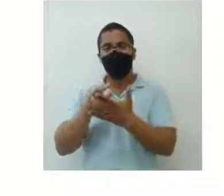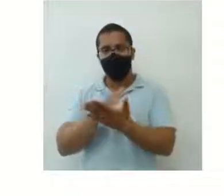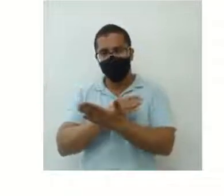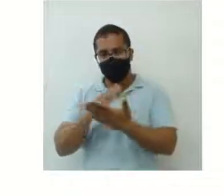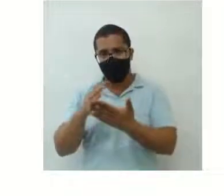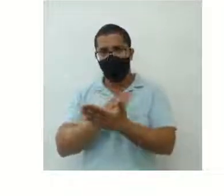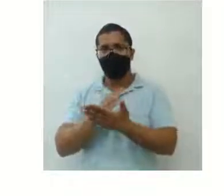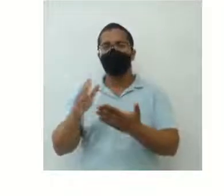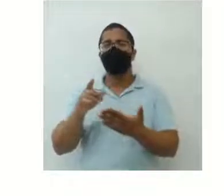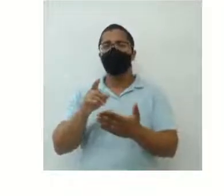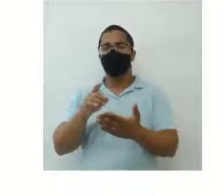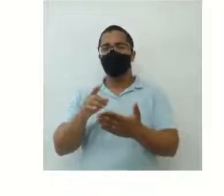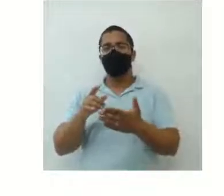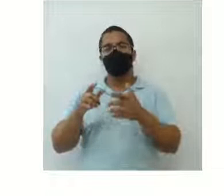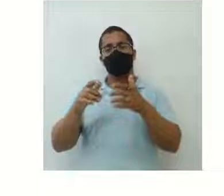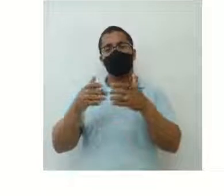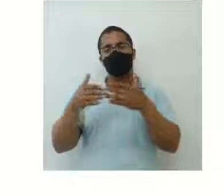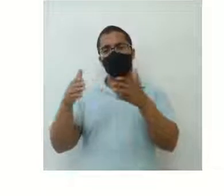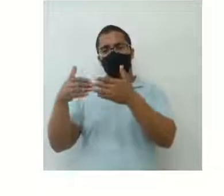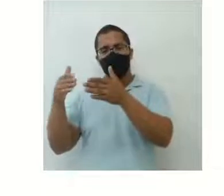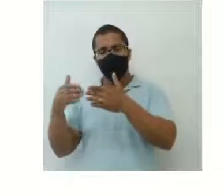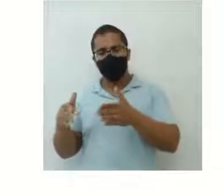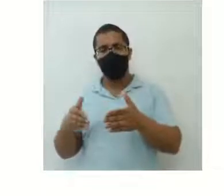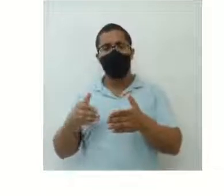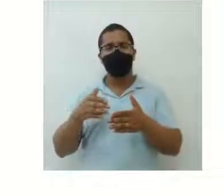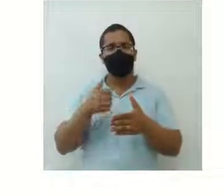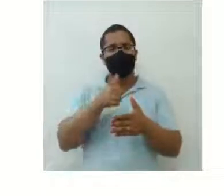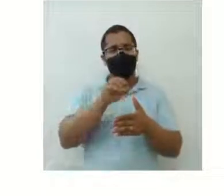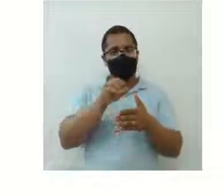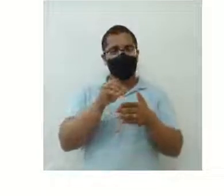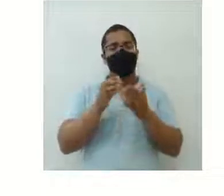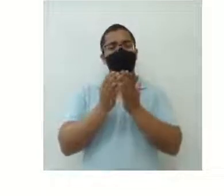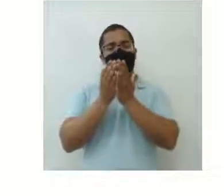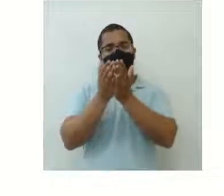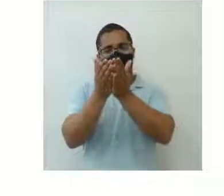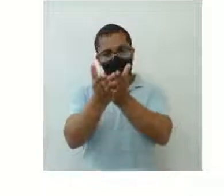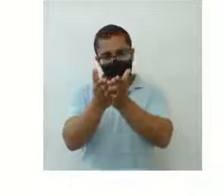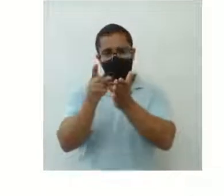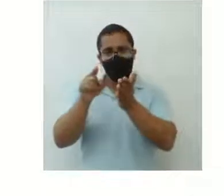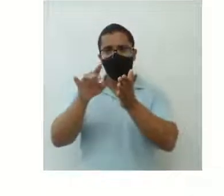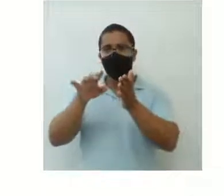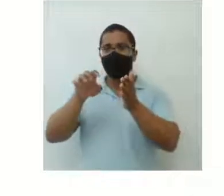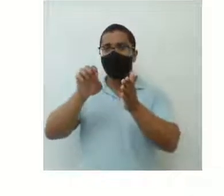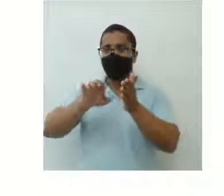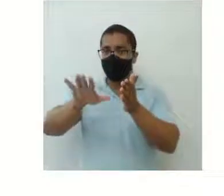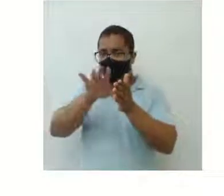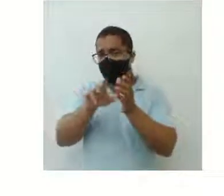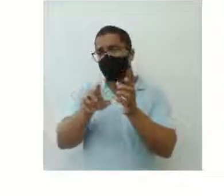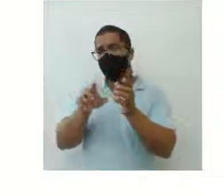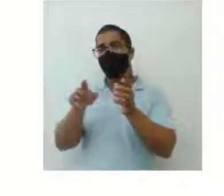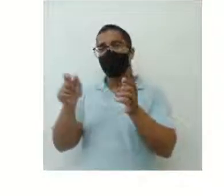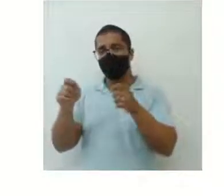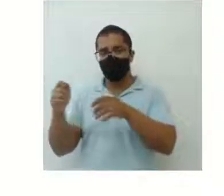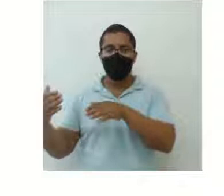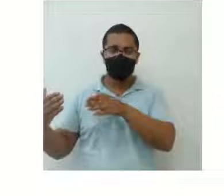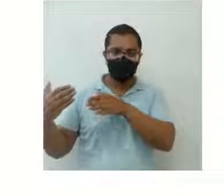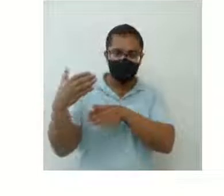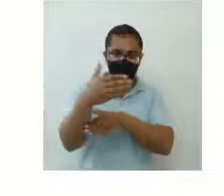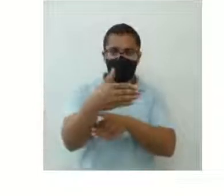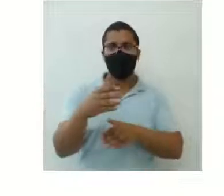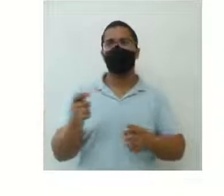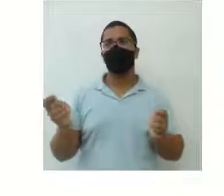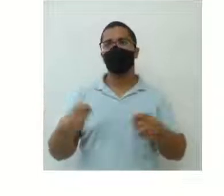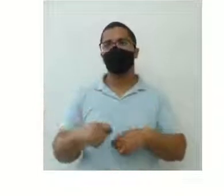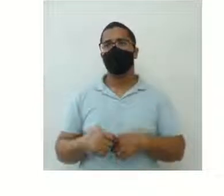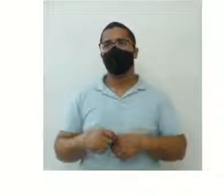10 portos ao comércio europeu. Aí vem a rebelião dos Boxers, né? De 1899 a